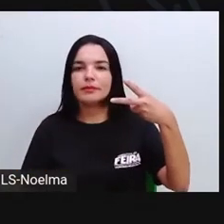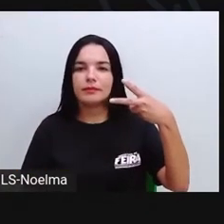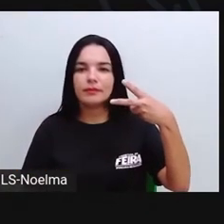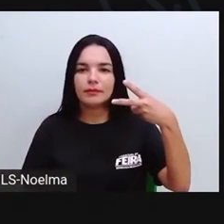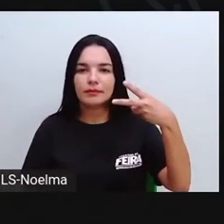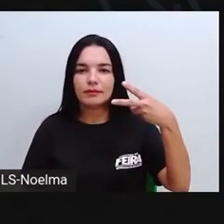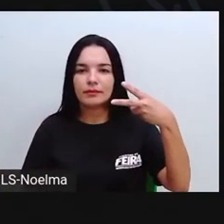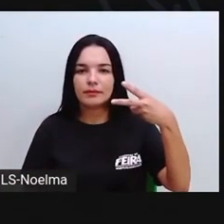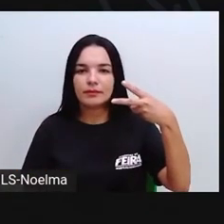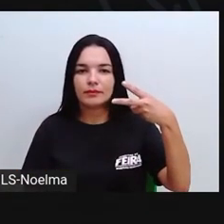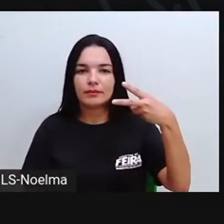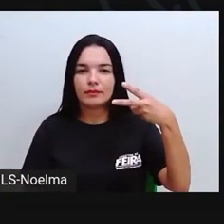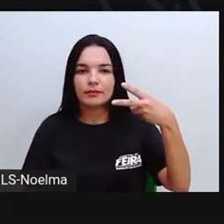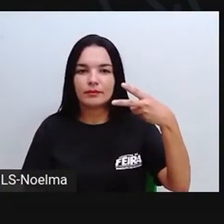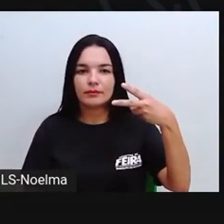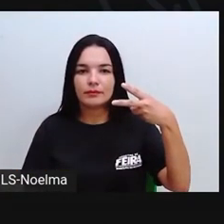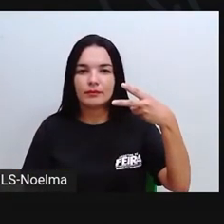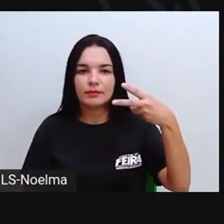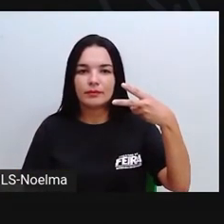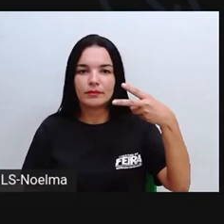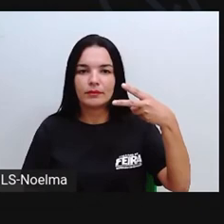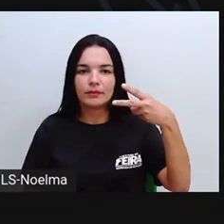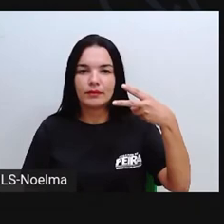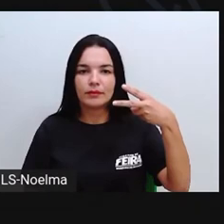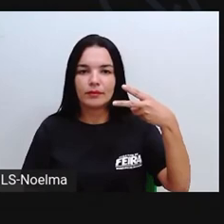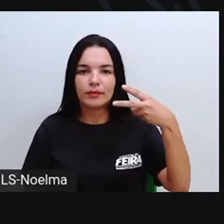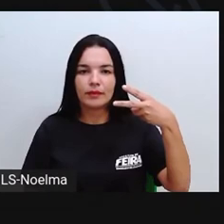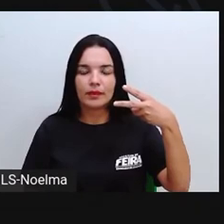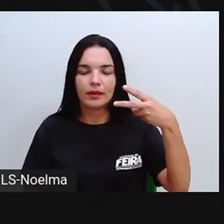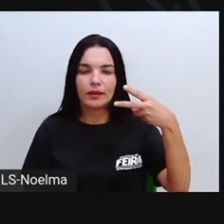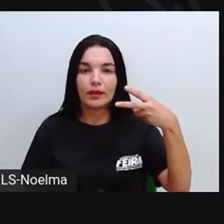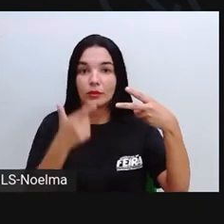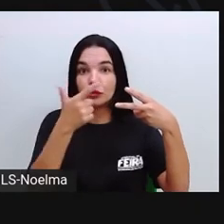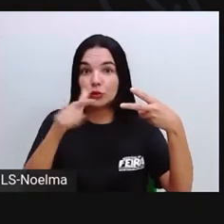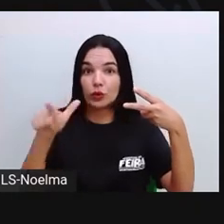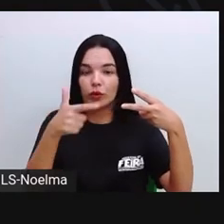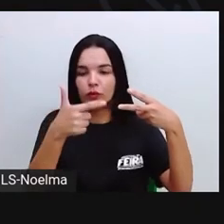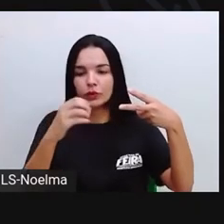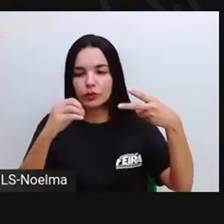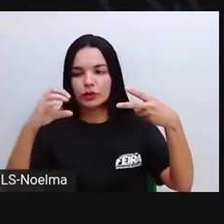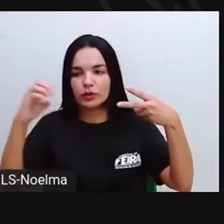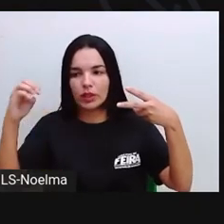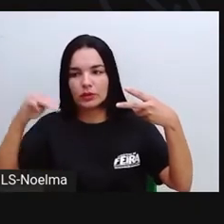né E aí 13